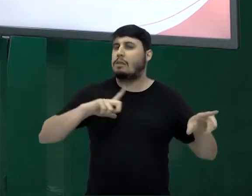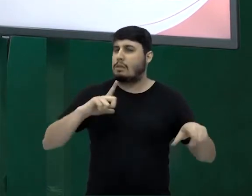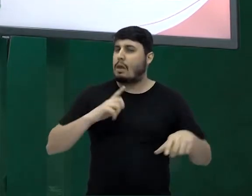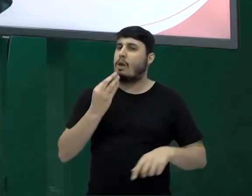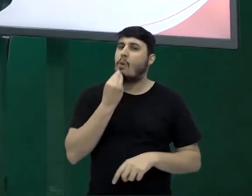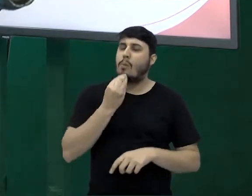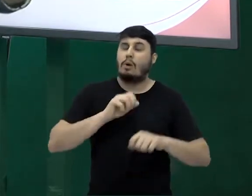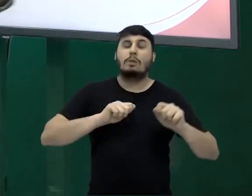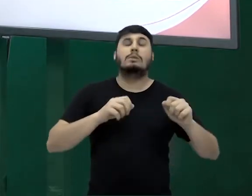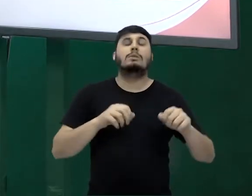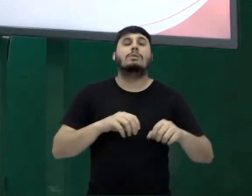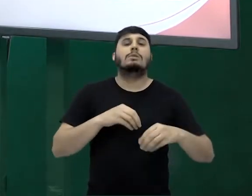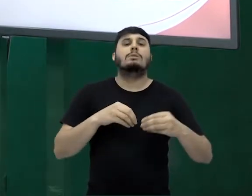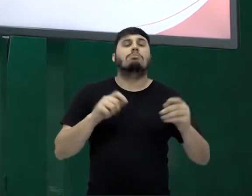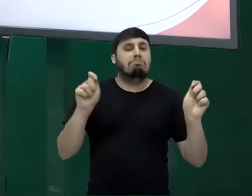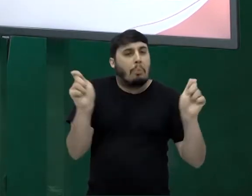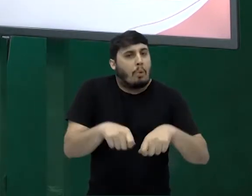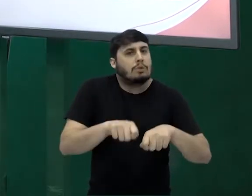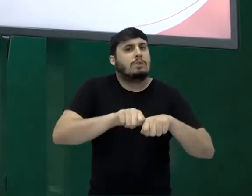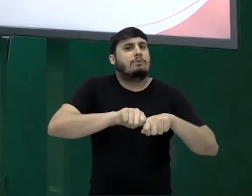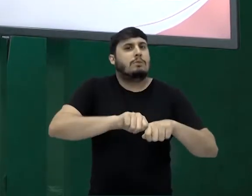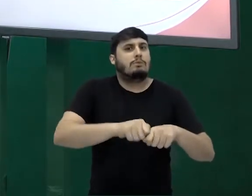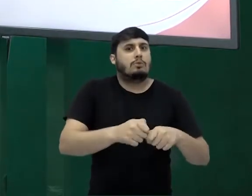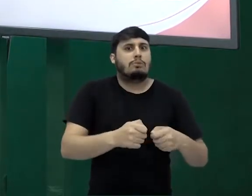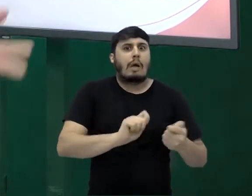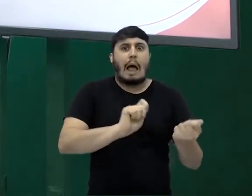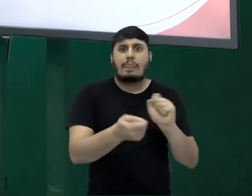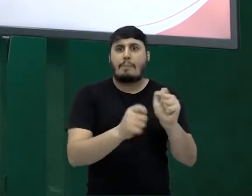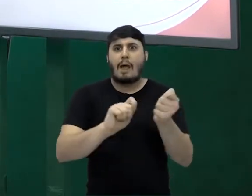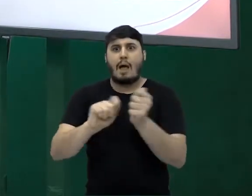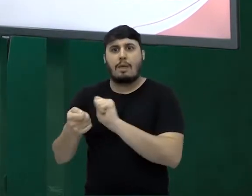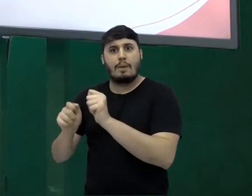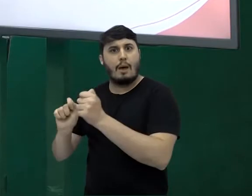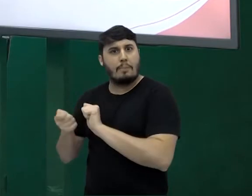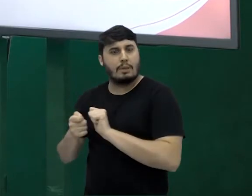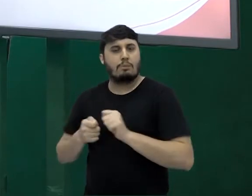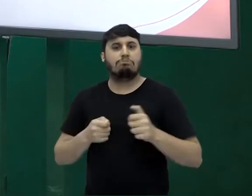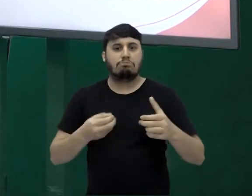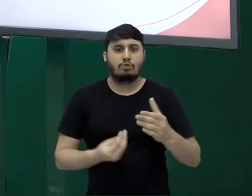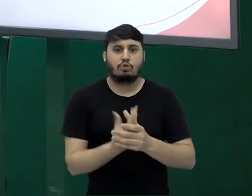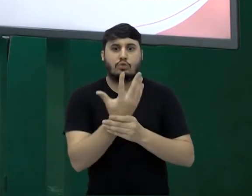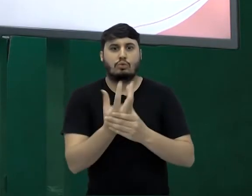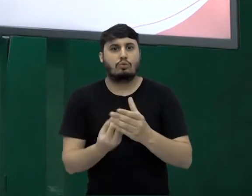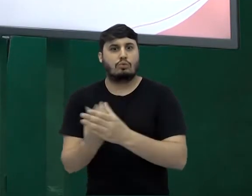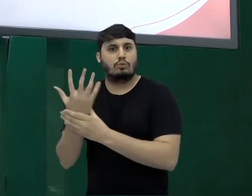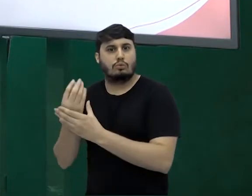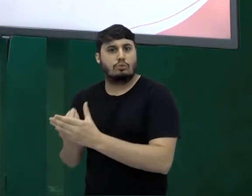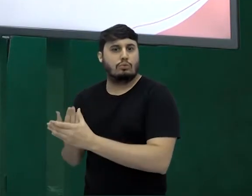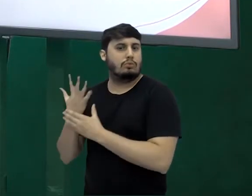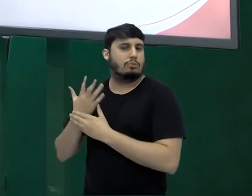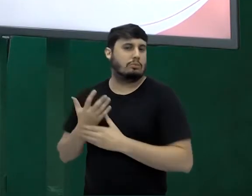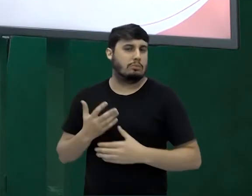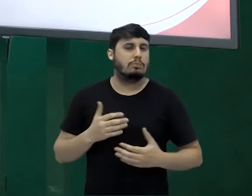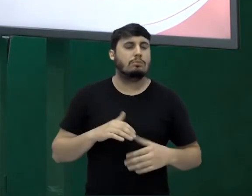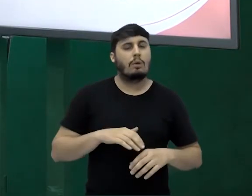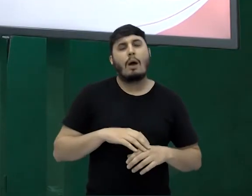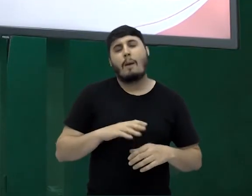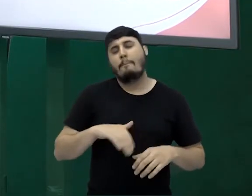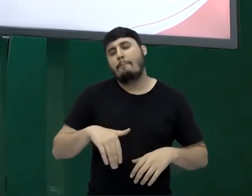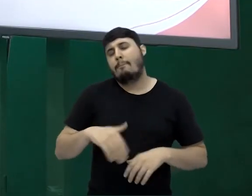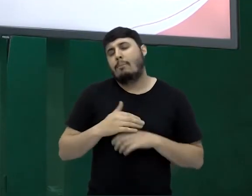tem a possibilidade de se espalhar, de se adaptar ao meio ambiente, tá? De uma forma mais